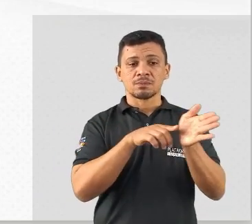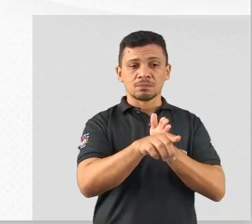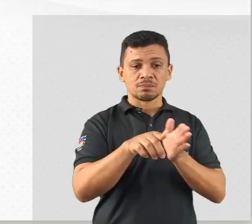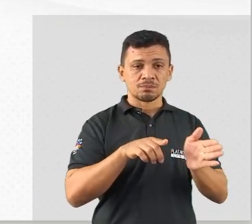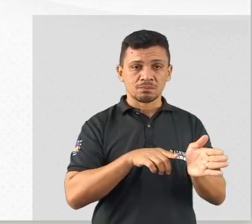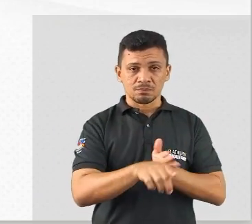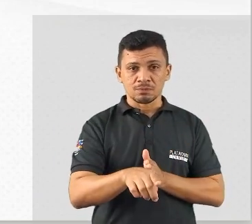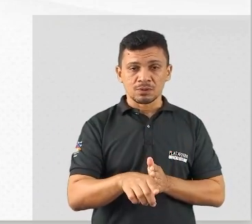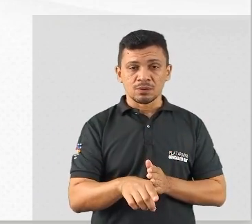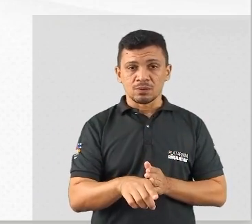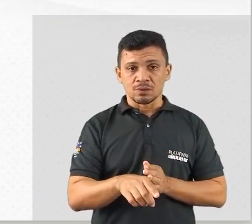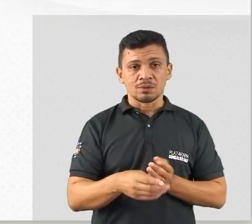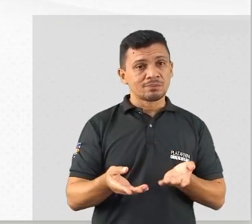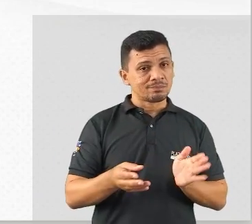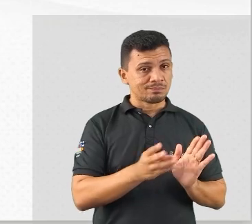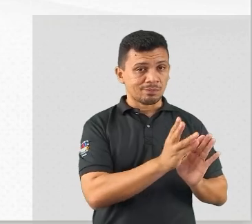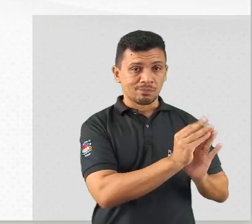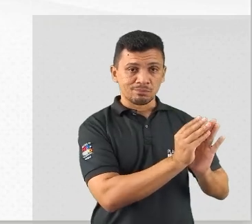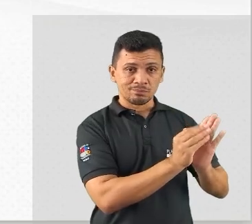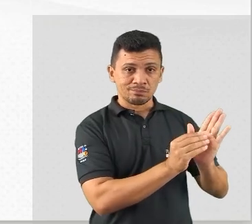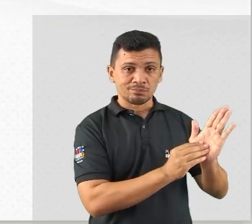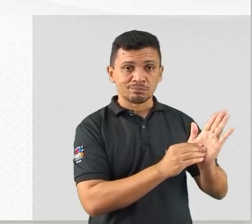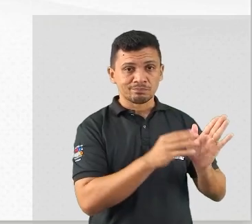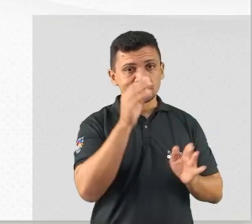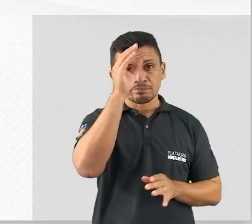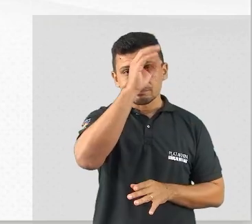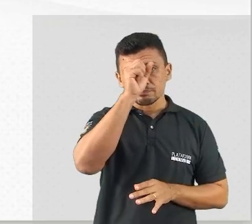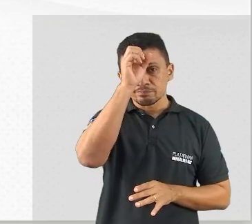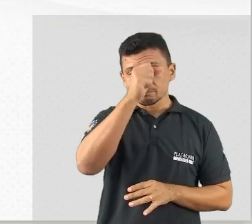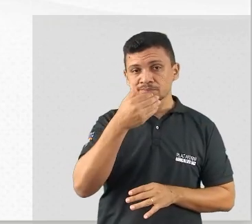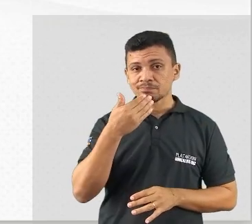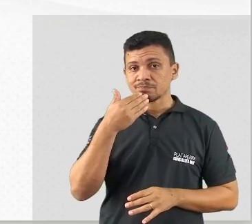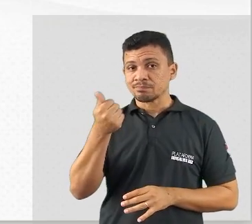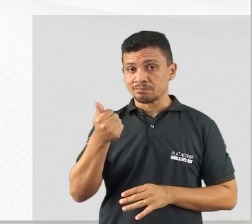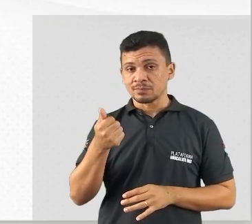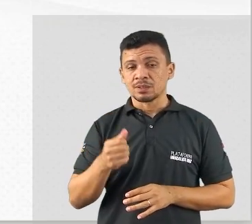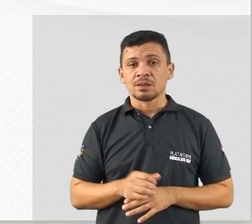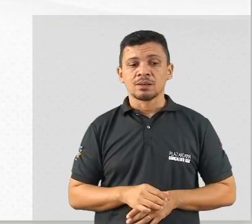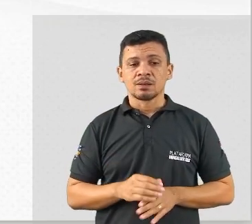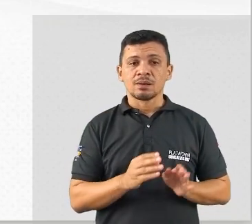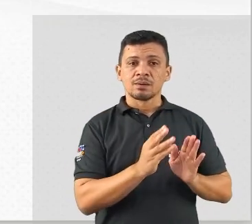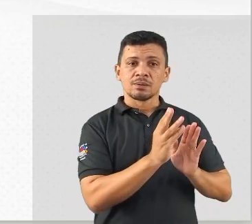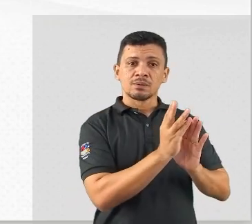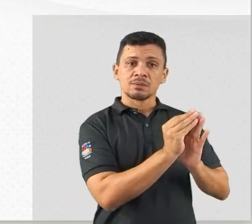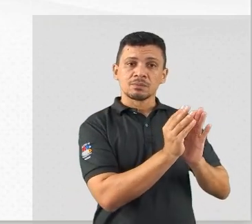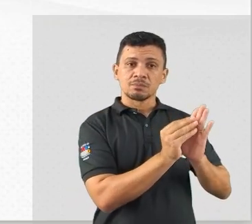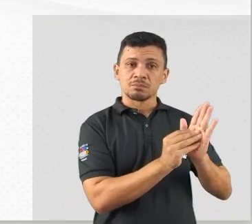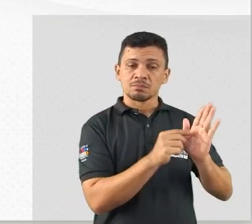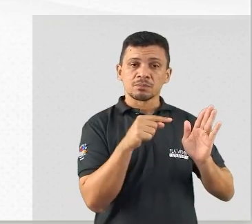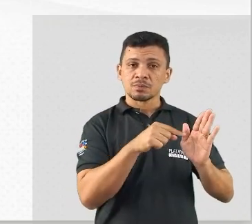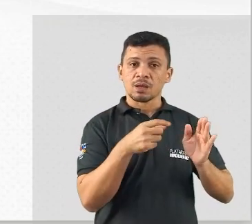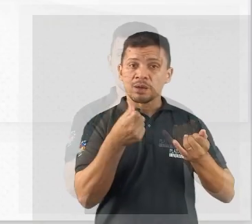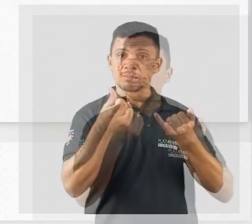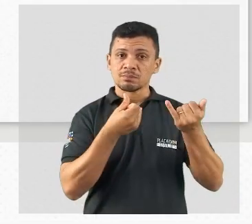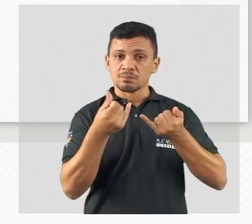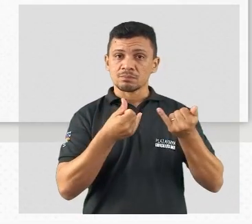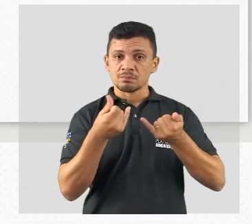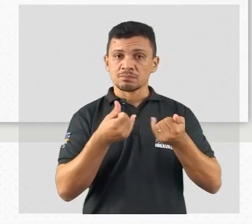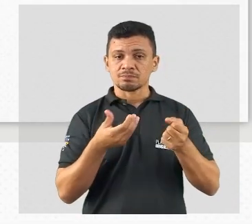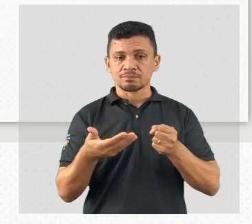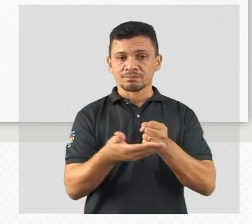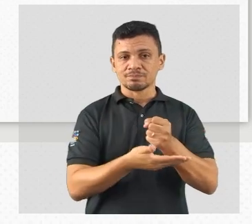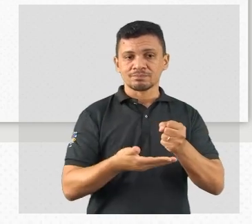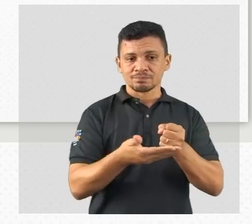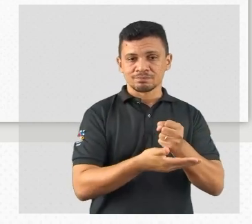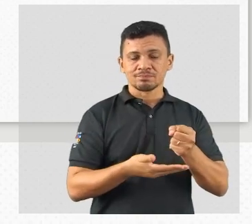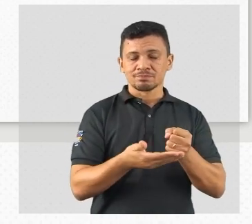fixar mais esses conteúdos que são muito importantes, são informações básicas, tá? Para que a